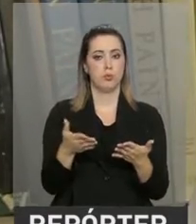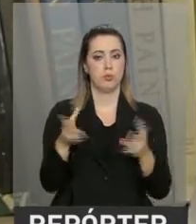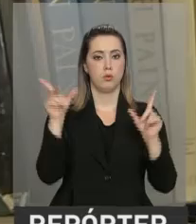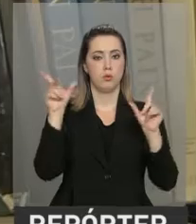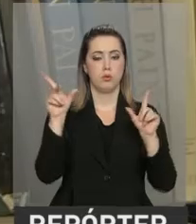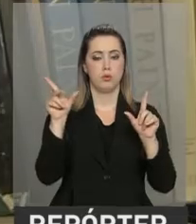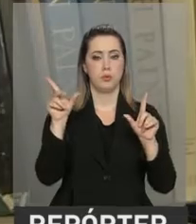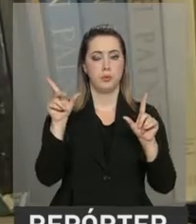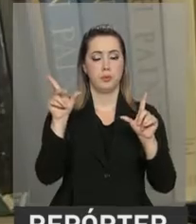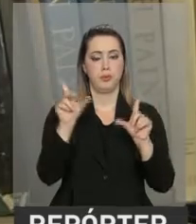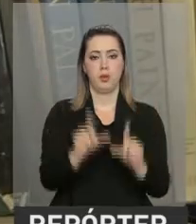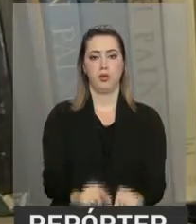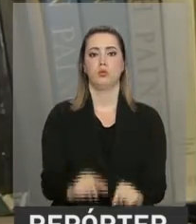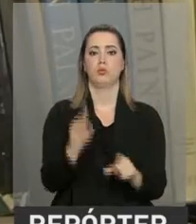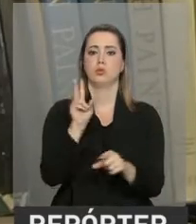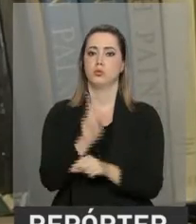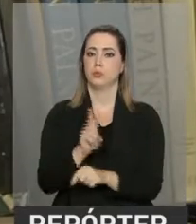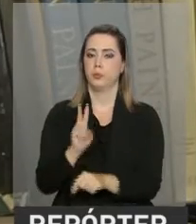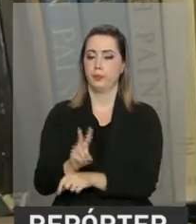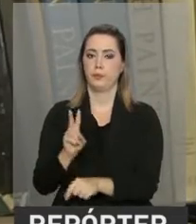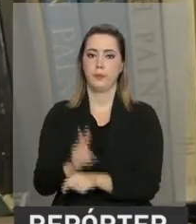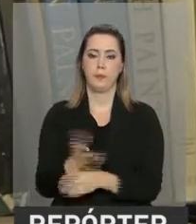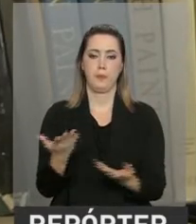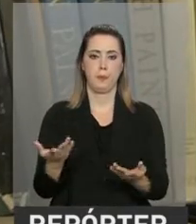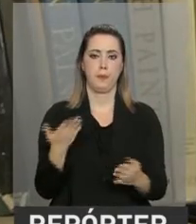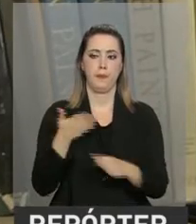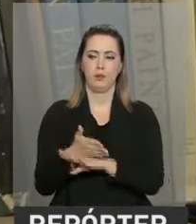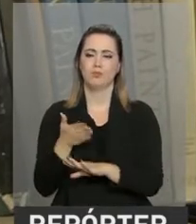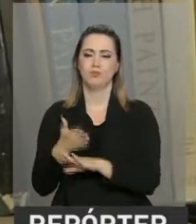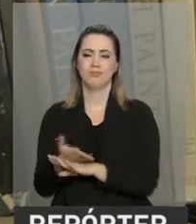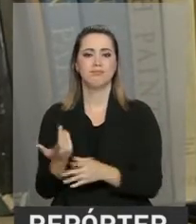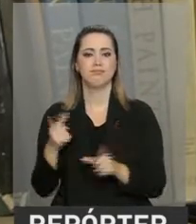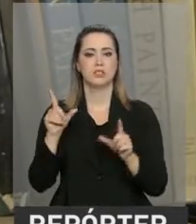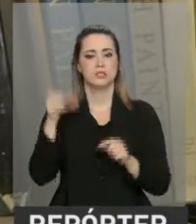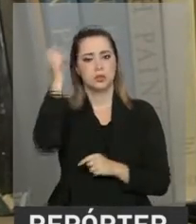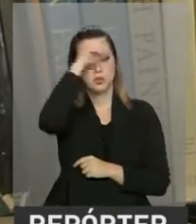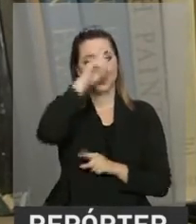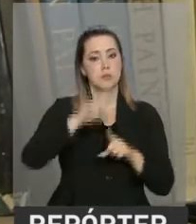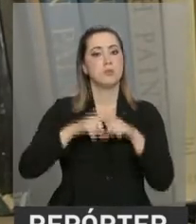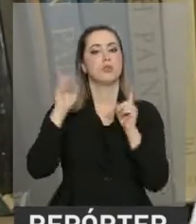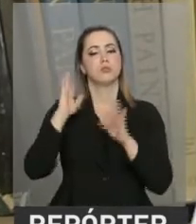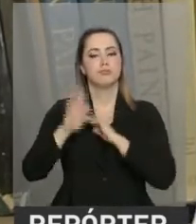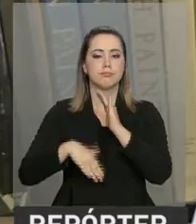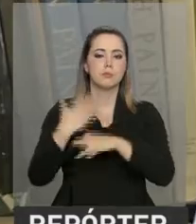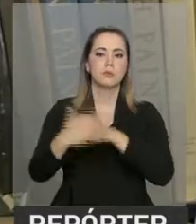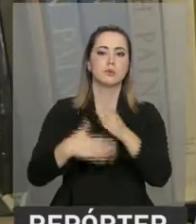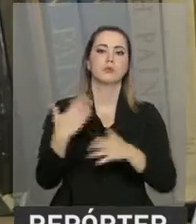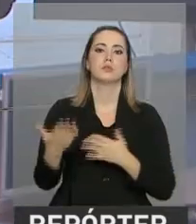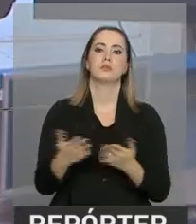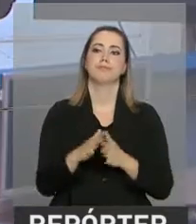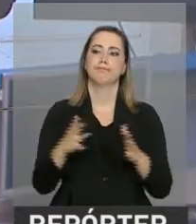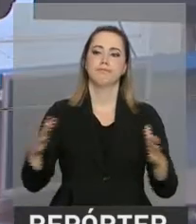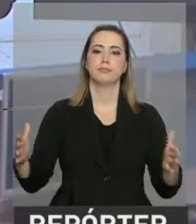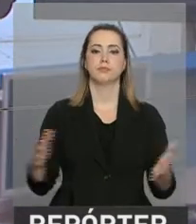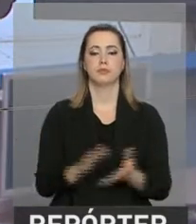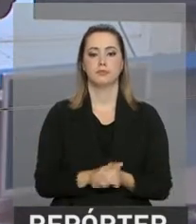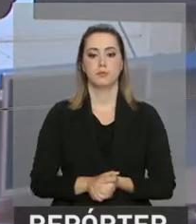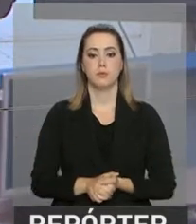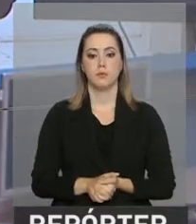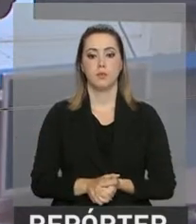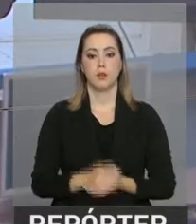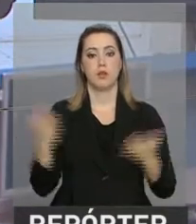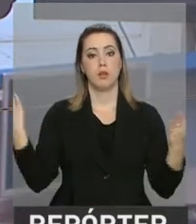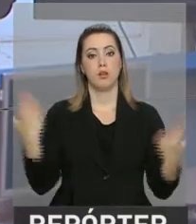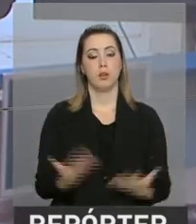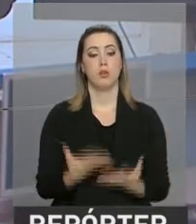os menos protegidos. Mas é um alcance muito limitado, mas já é um progresso muito grande. E